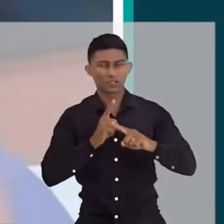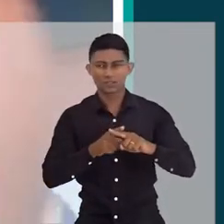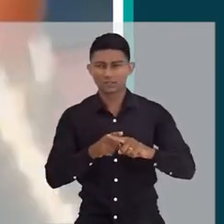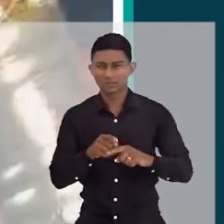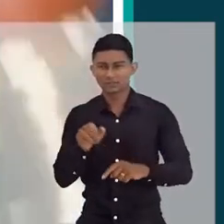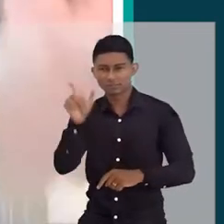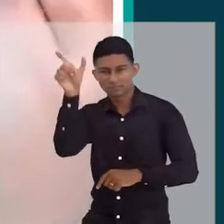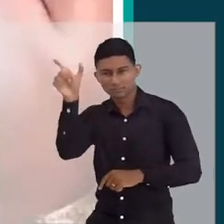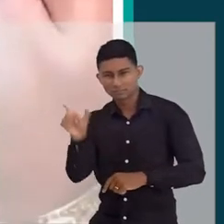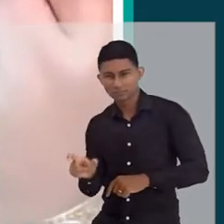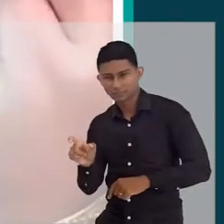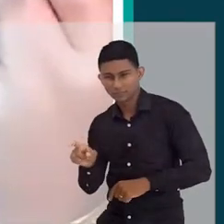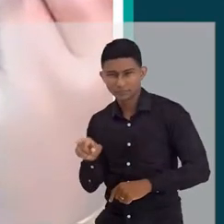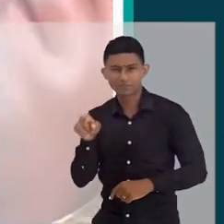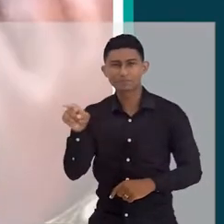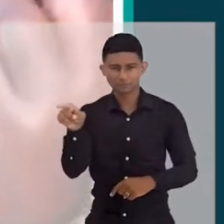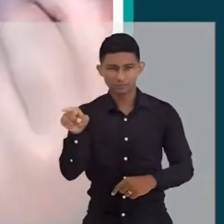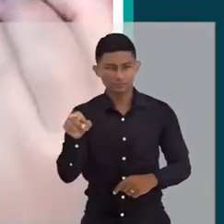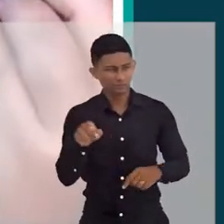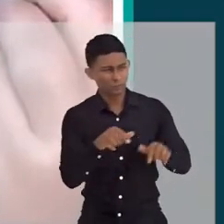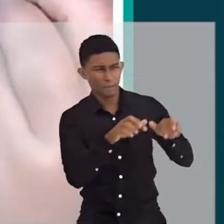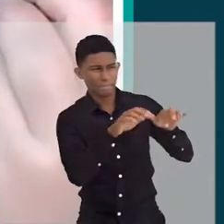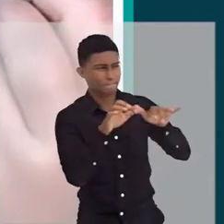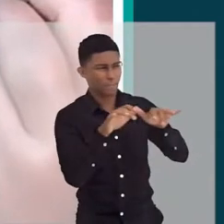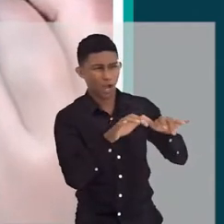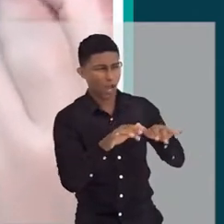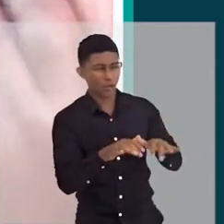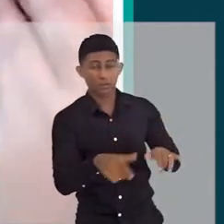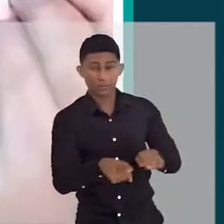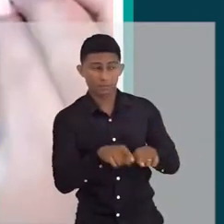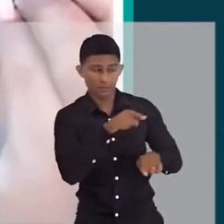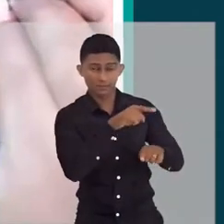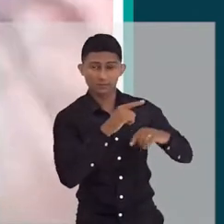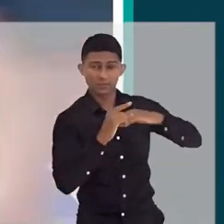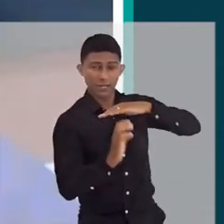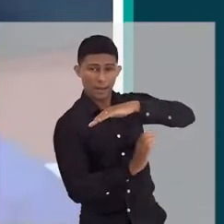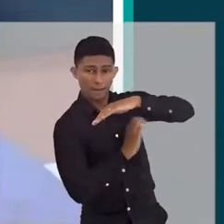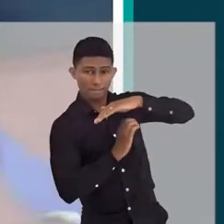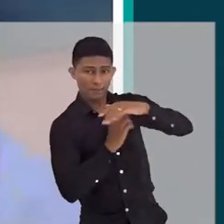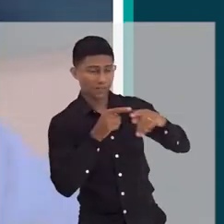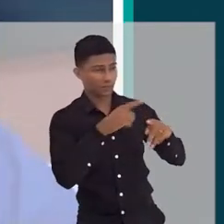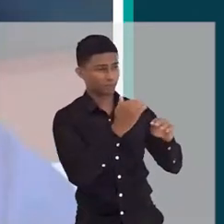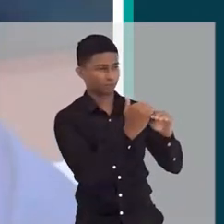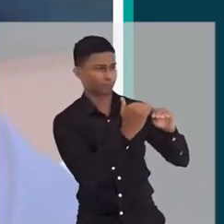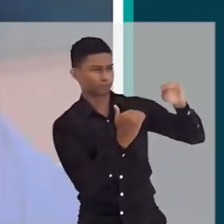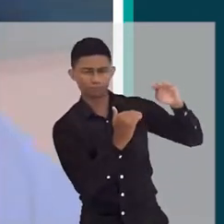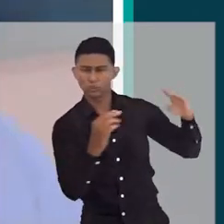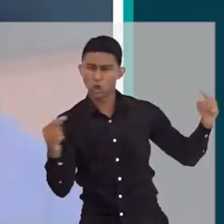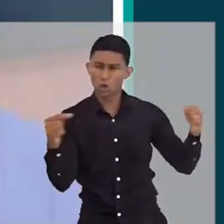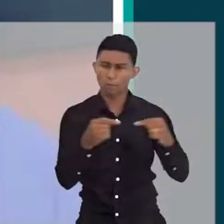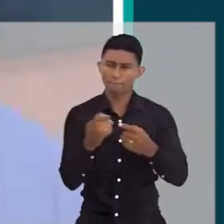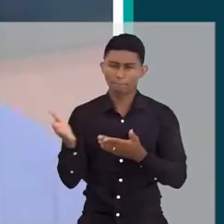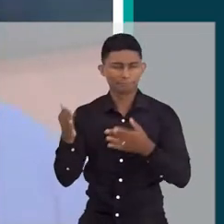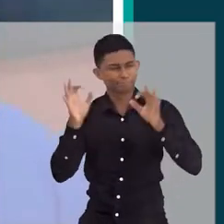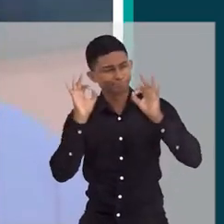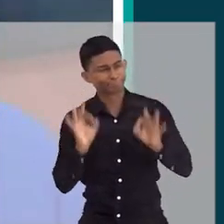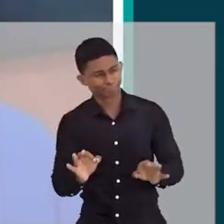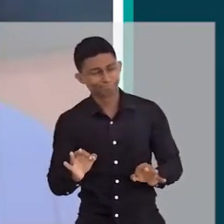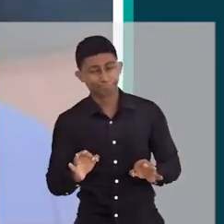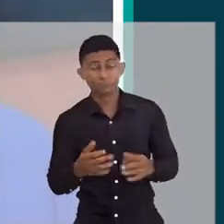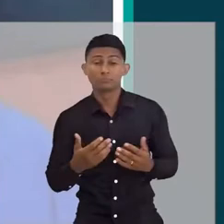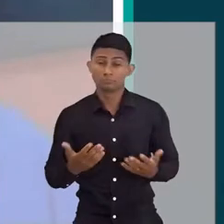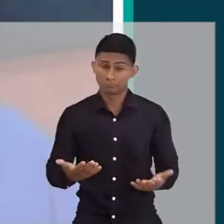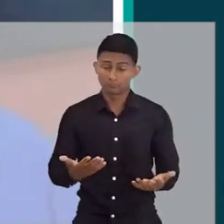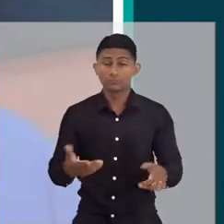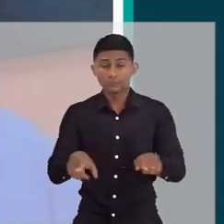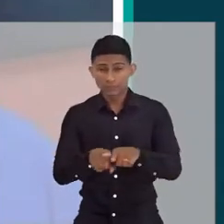uno o diferencial dele mais o propósito da marca, por que que converge? E